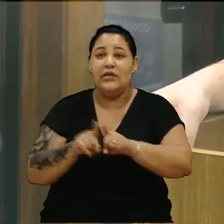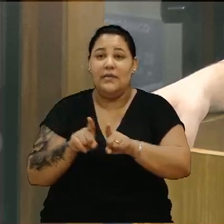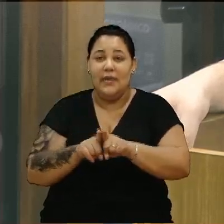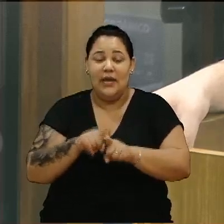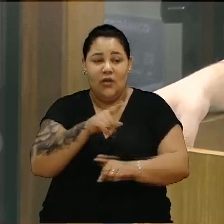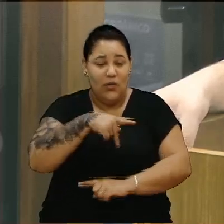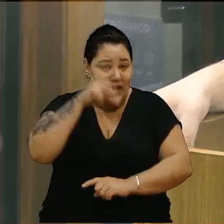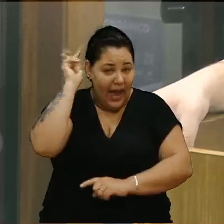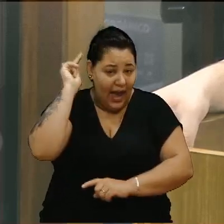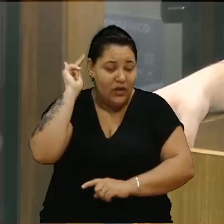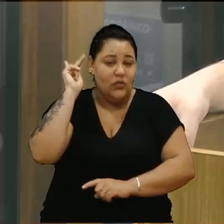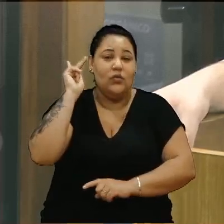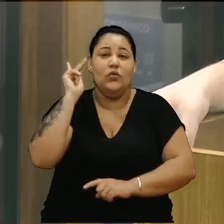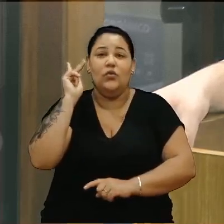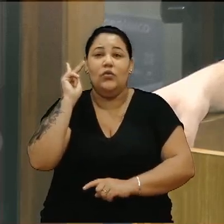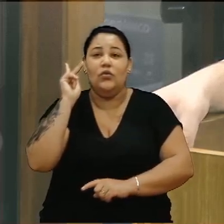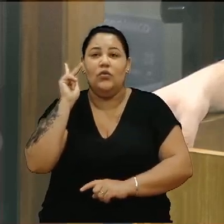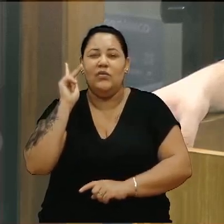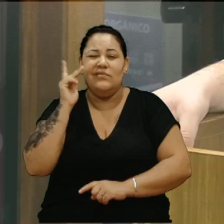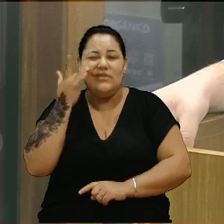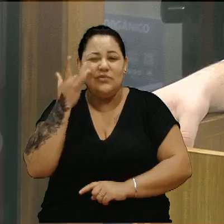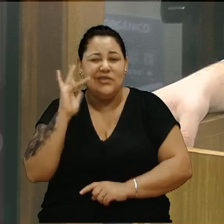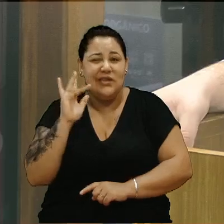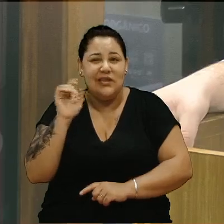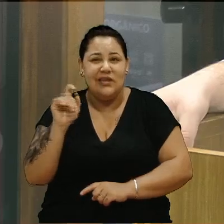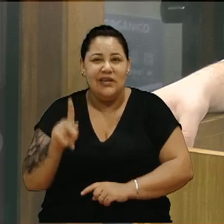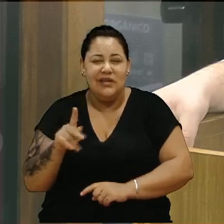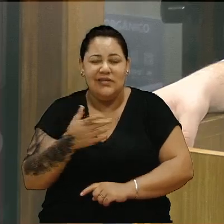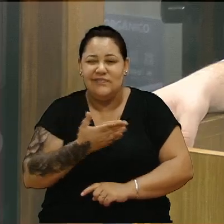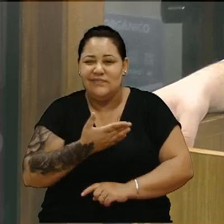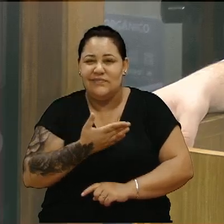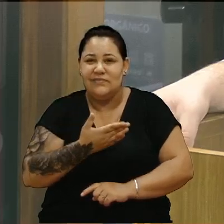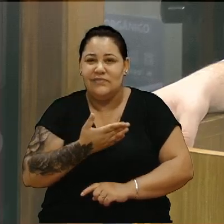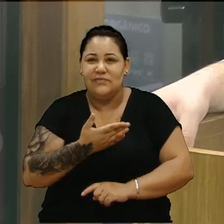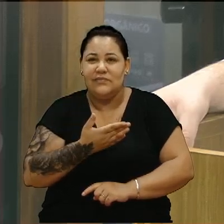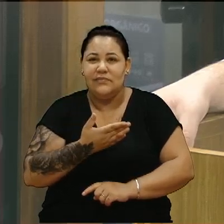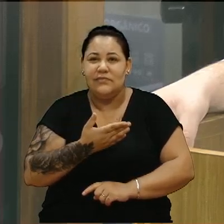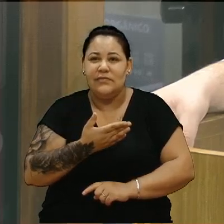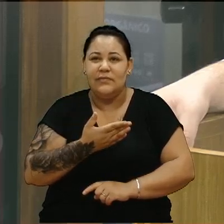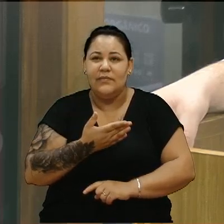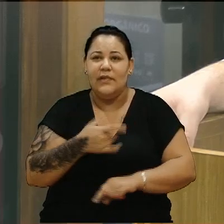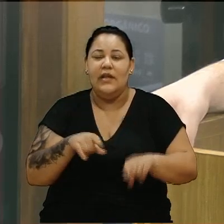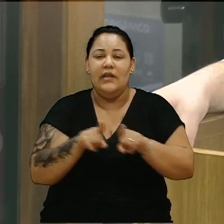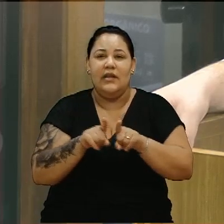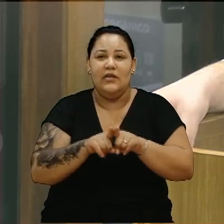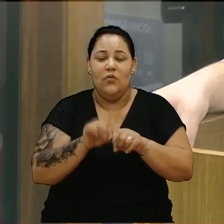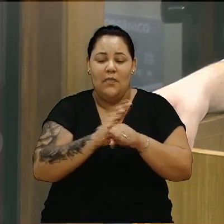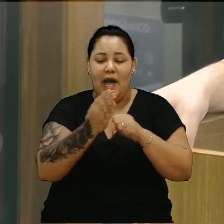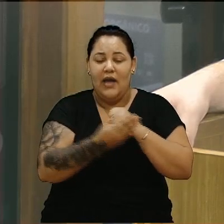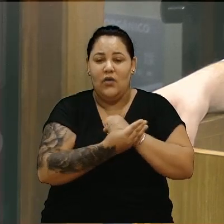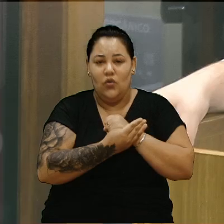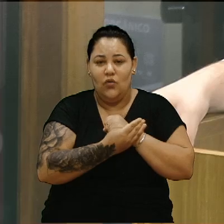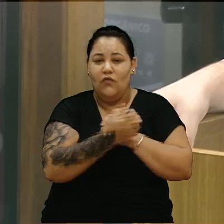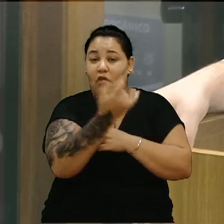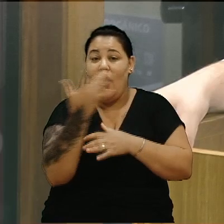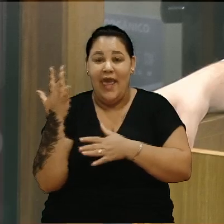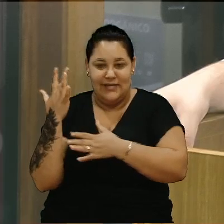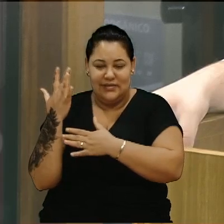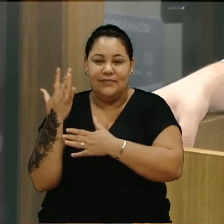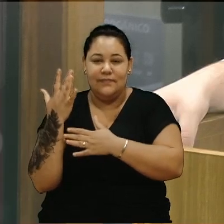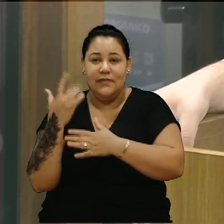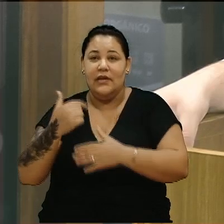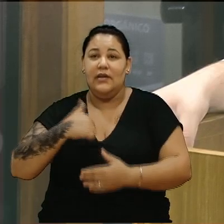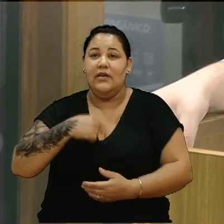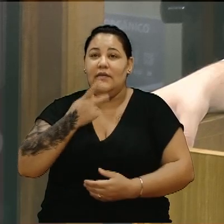Iago também esteve lá. Não sei se mais algum esteve, foi ali na Bill One Church, no bairro Floresta. E eu falo isso